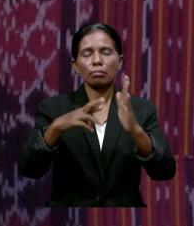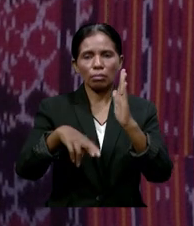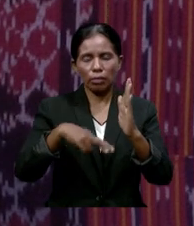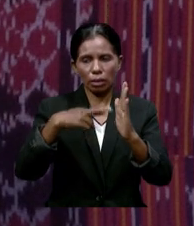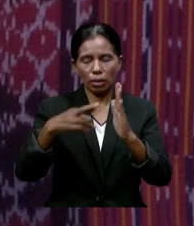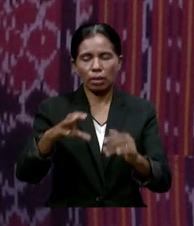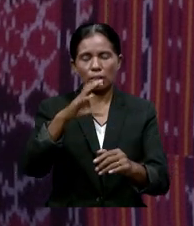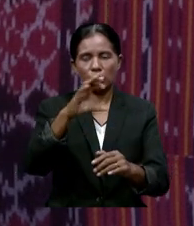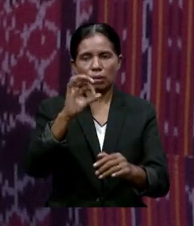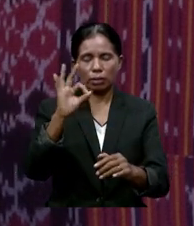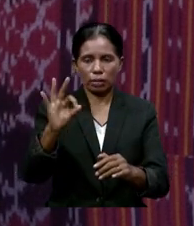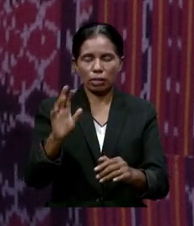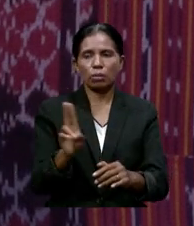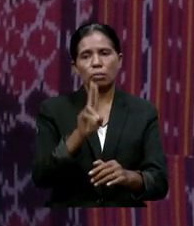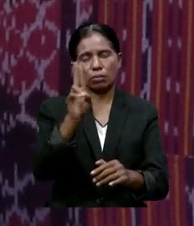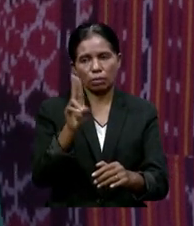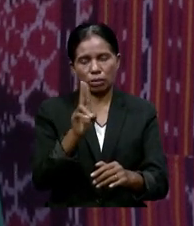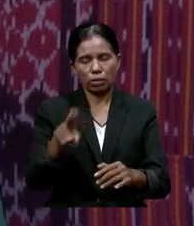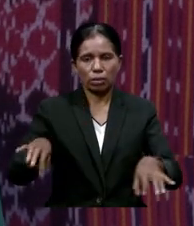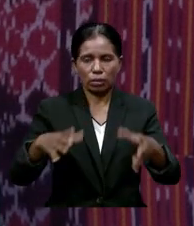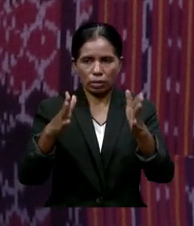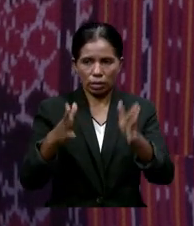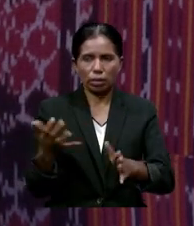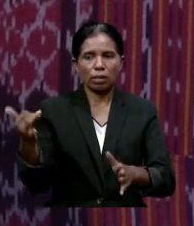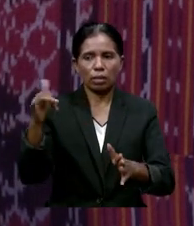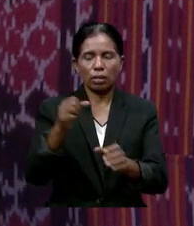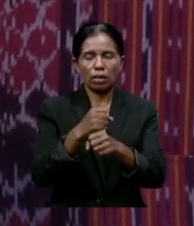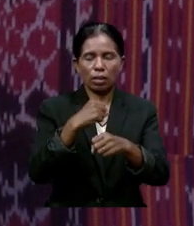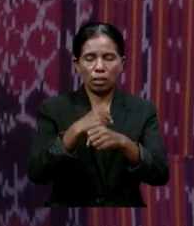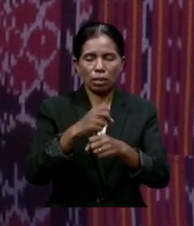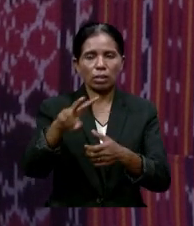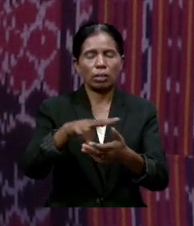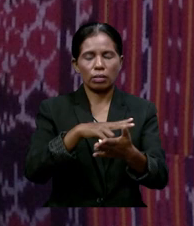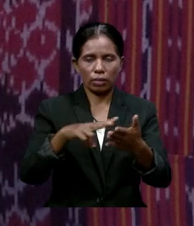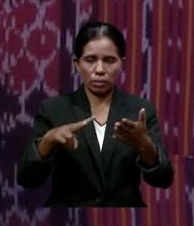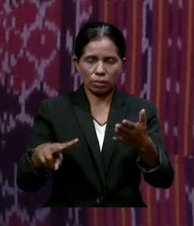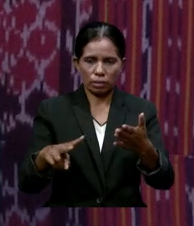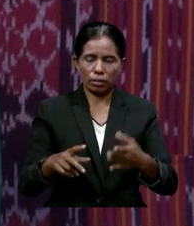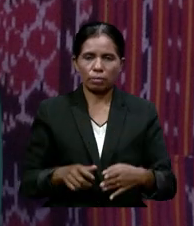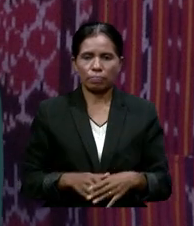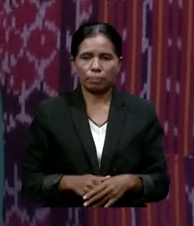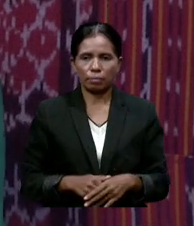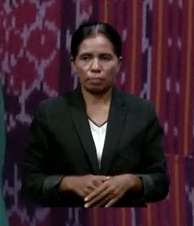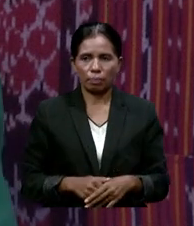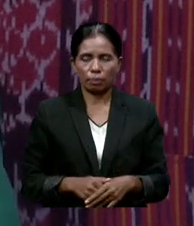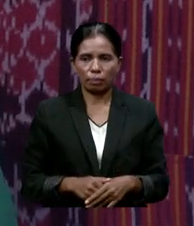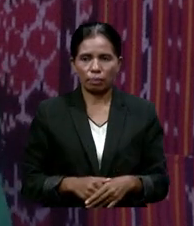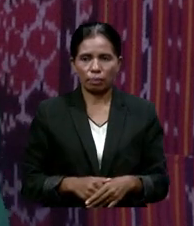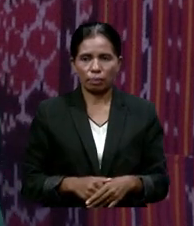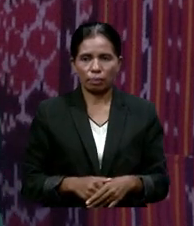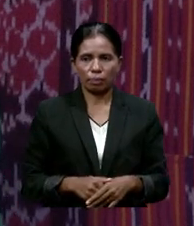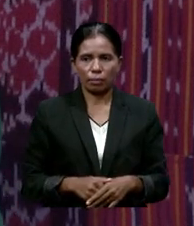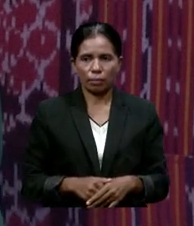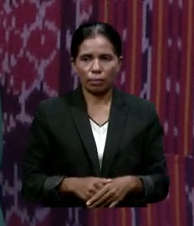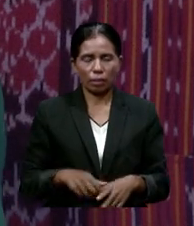Comissão Função Pública, mas aplica ba funcionário público, ser nebe, mas halo infração disciplinar, ser hanesan, né? Então,